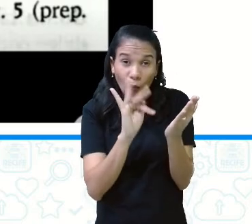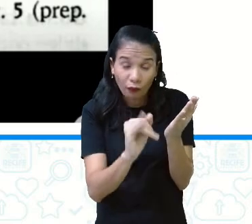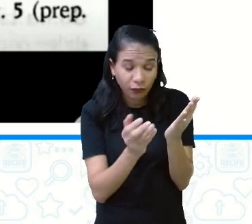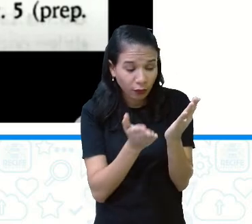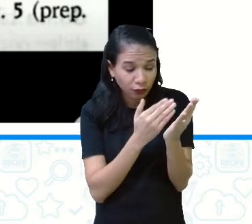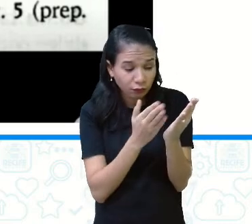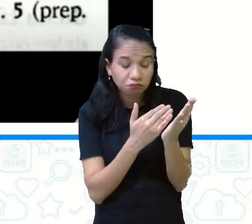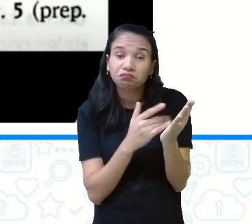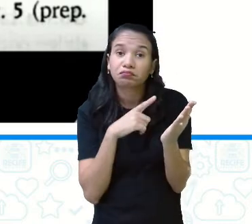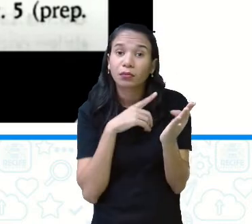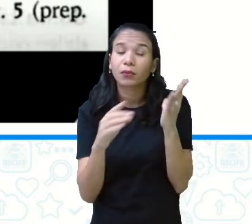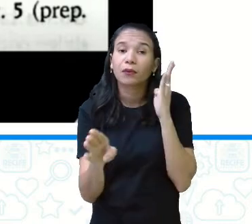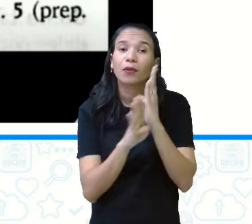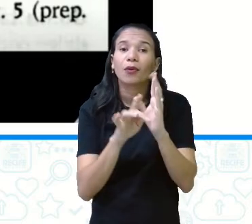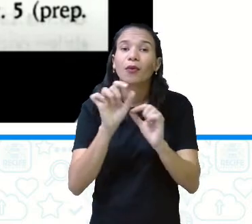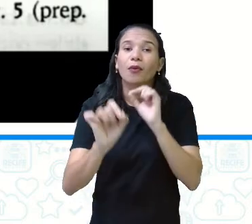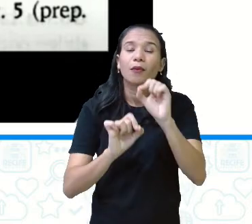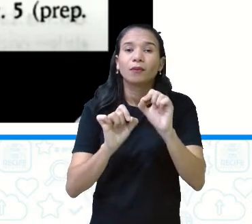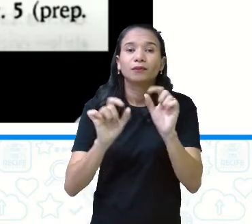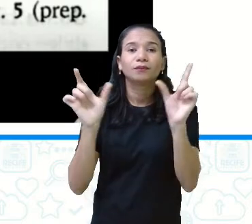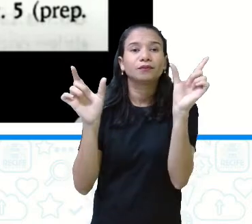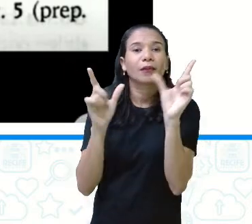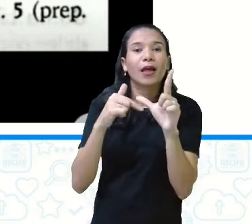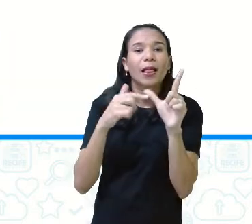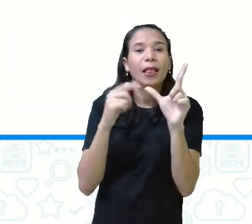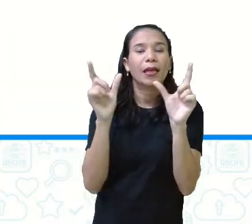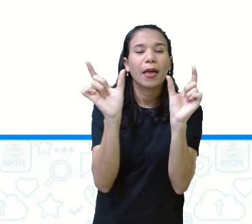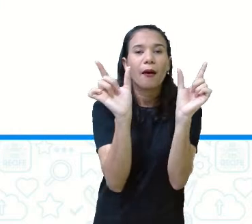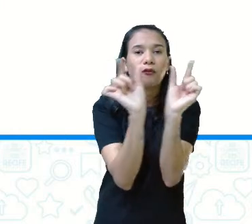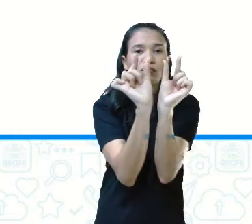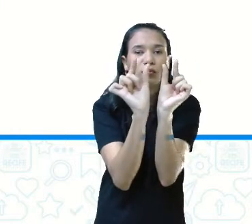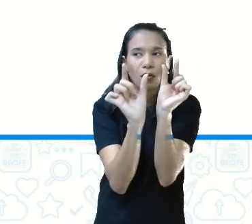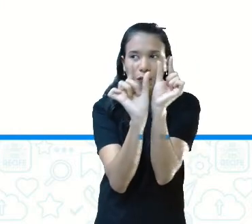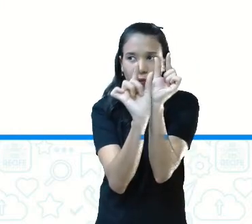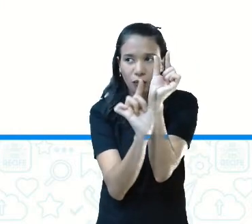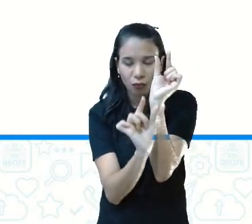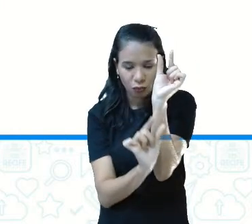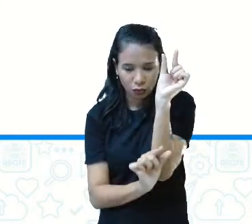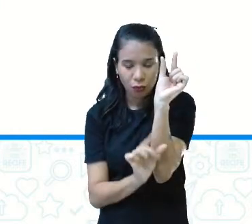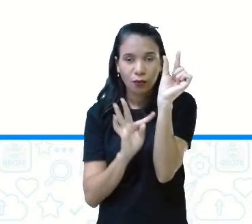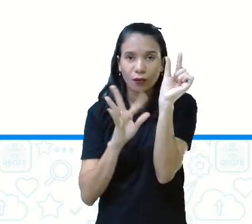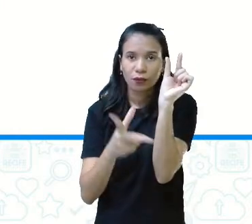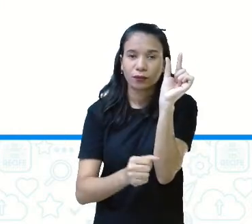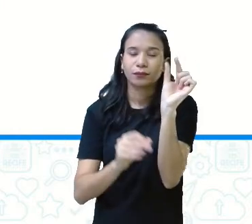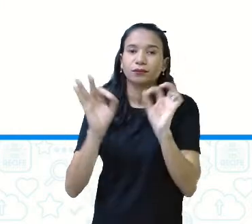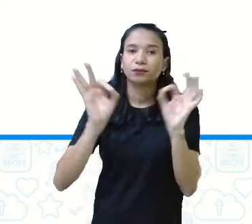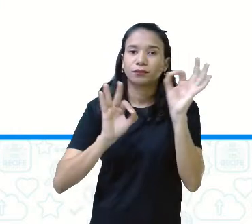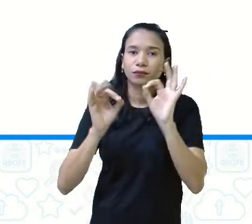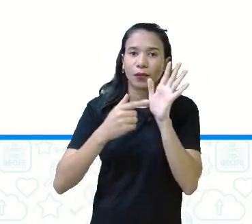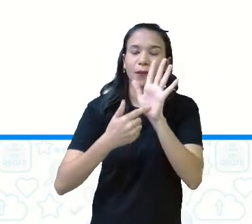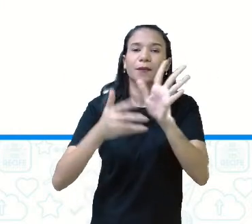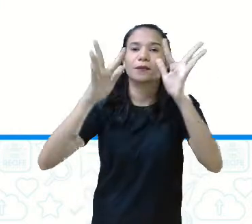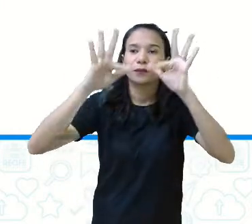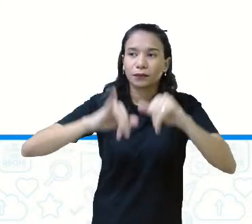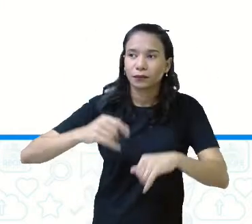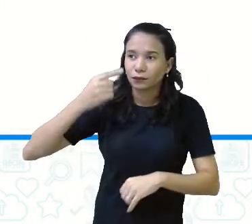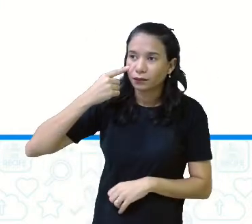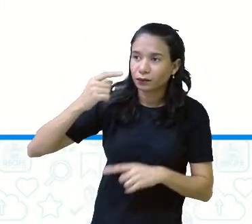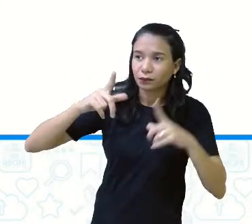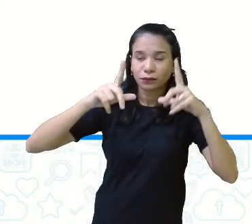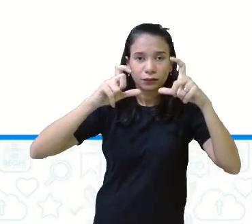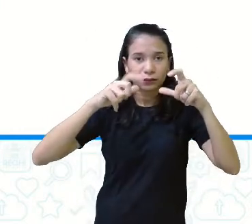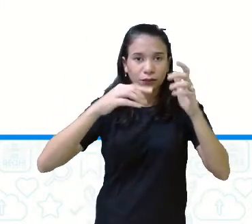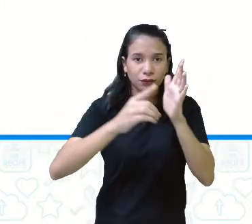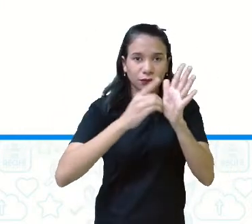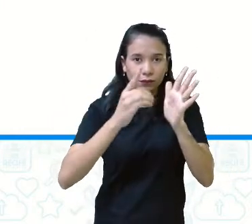páginas, que você vai ver que essas siglas, essas abreviações, estão todas lá atrás. Aí tem a foto de um